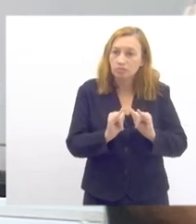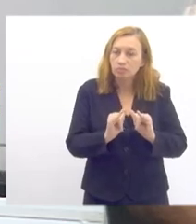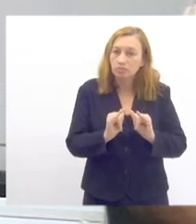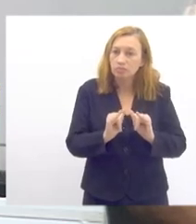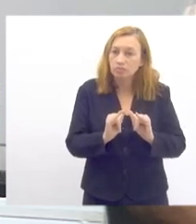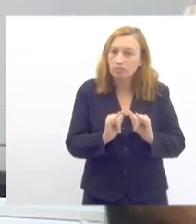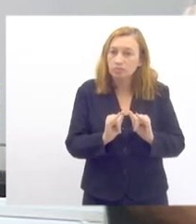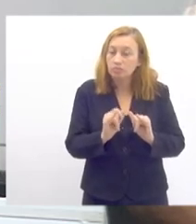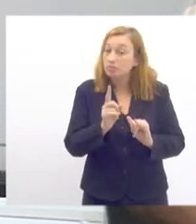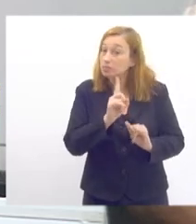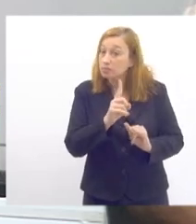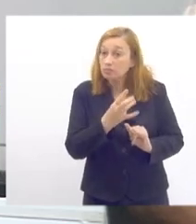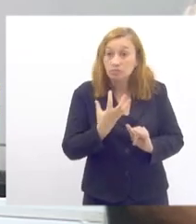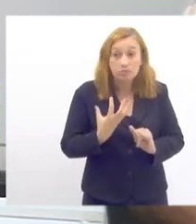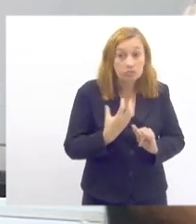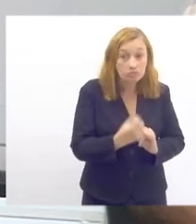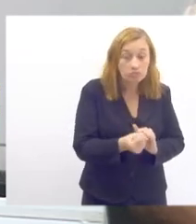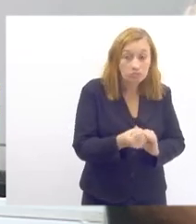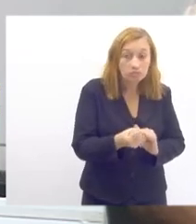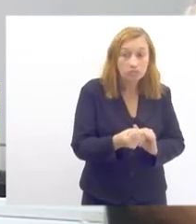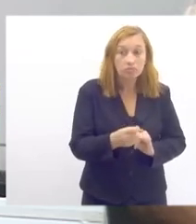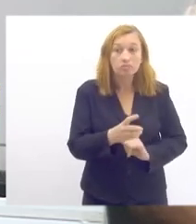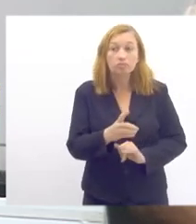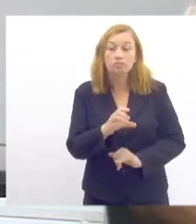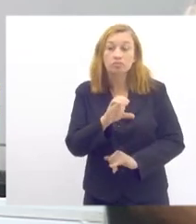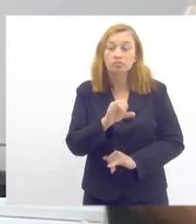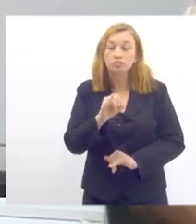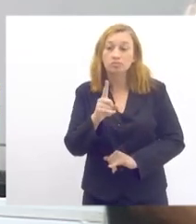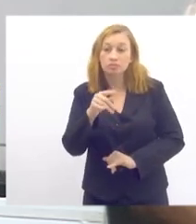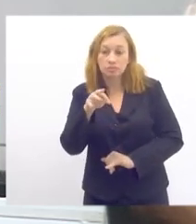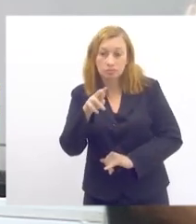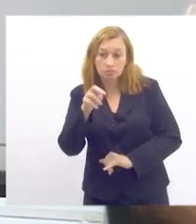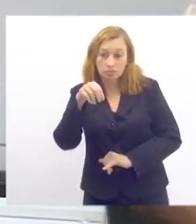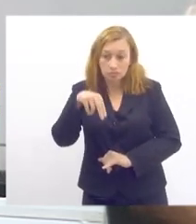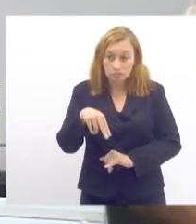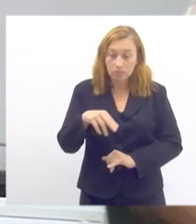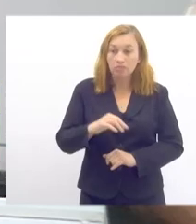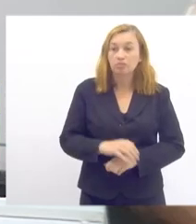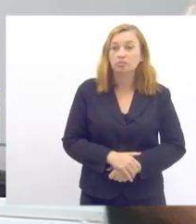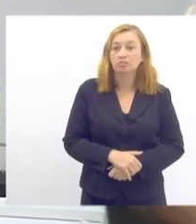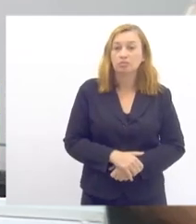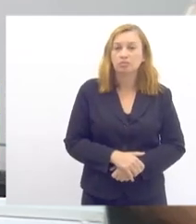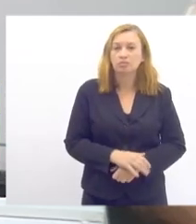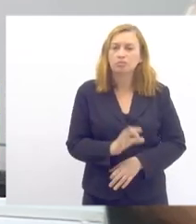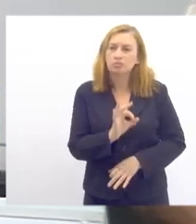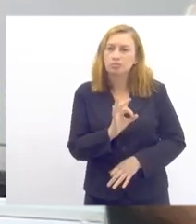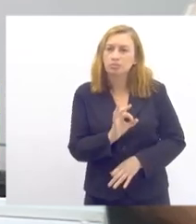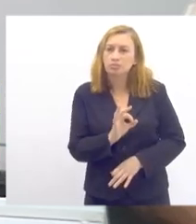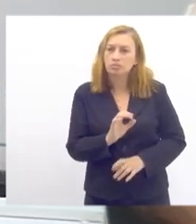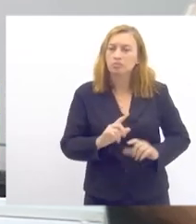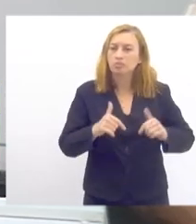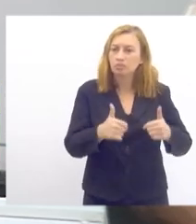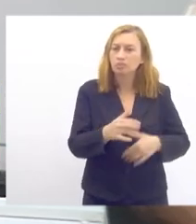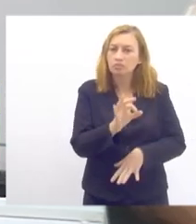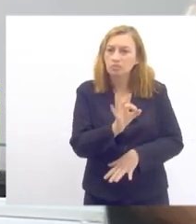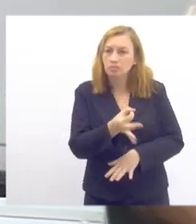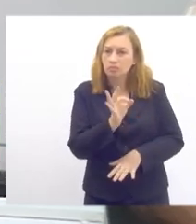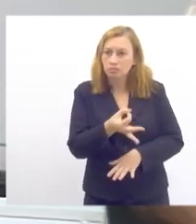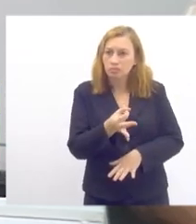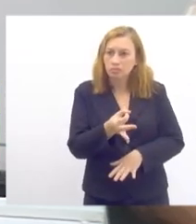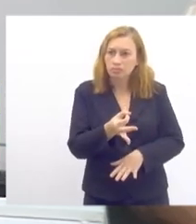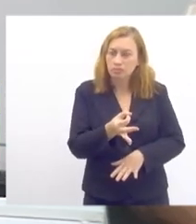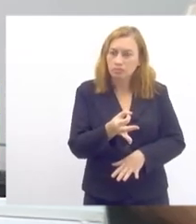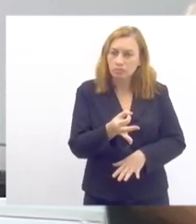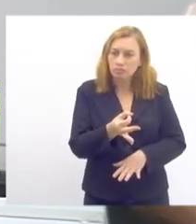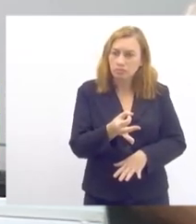foi garantido pelo Sindetran o mínimo legal para o atendimento da população do